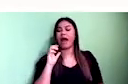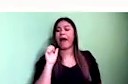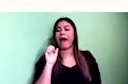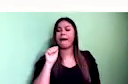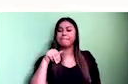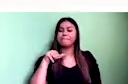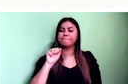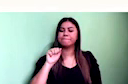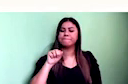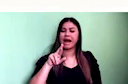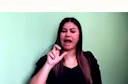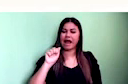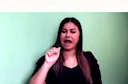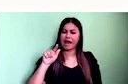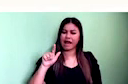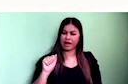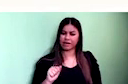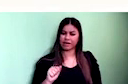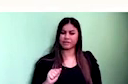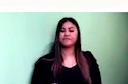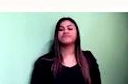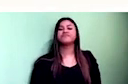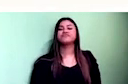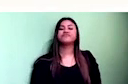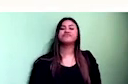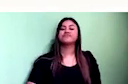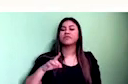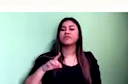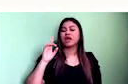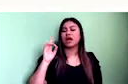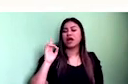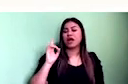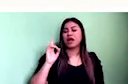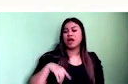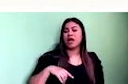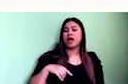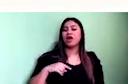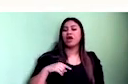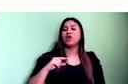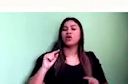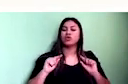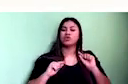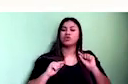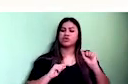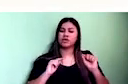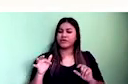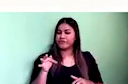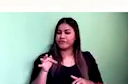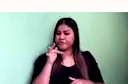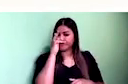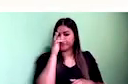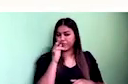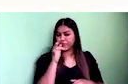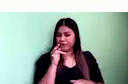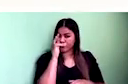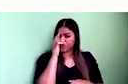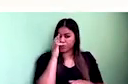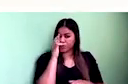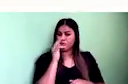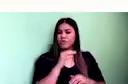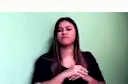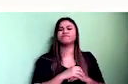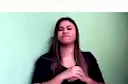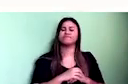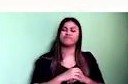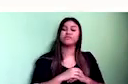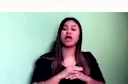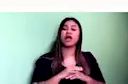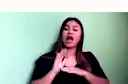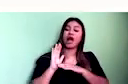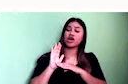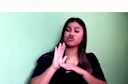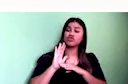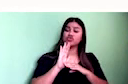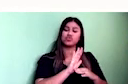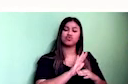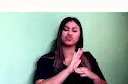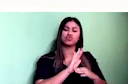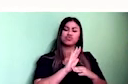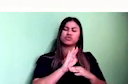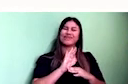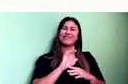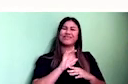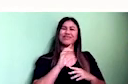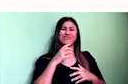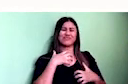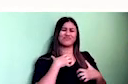insônia, como calmante suave. A laranja amarga, ela traz aquela calma para uma sobrecarga emocional,